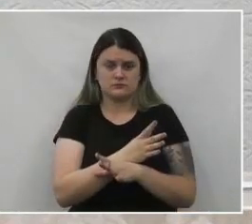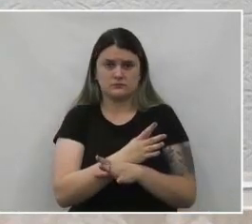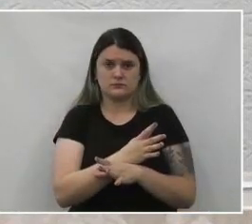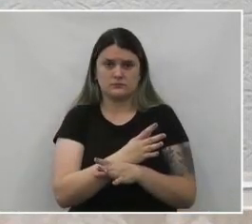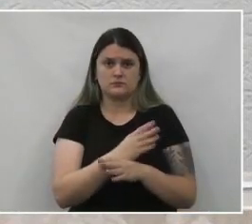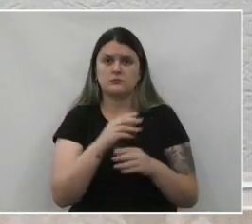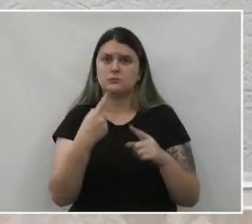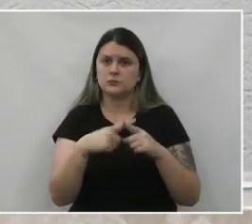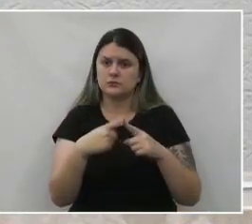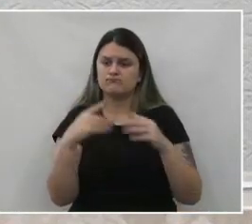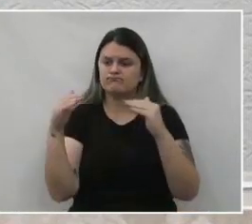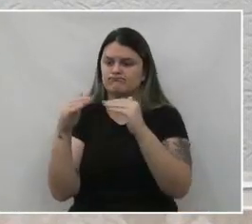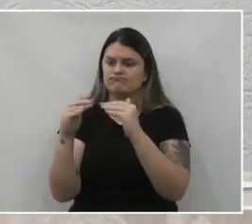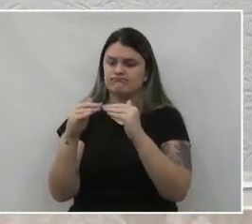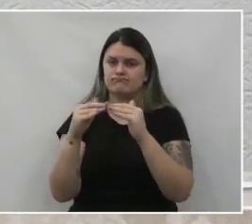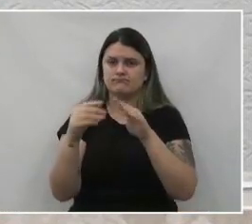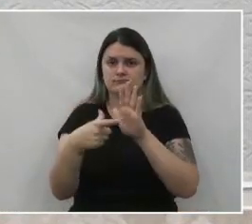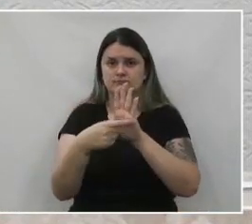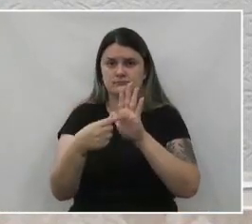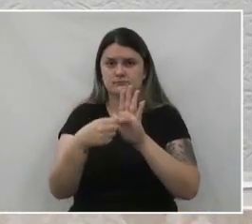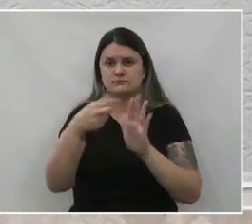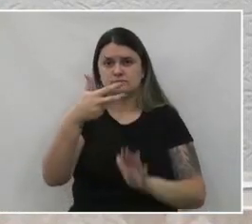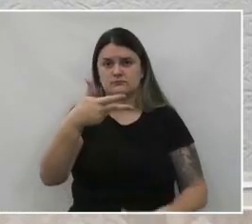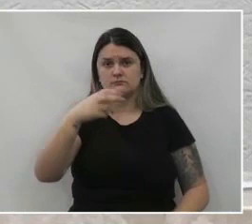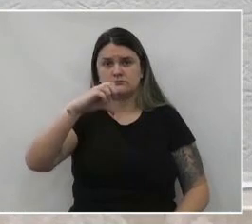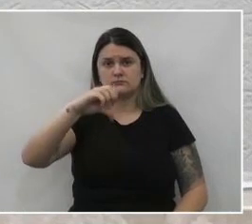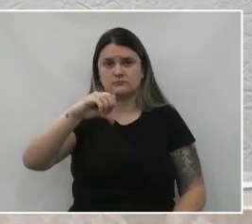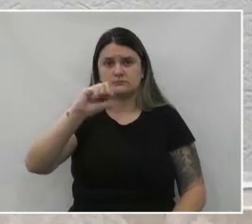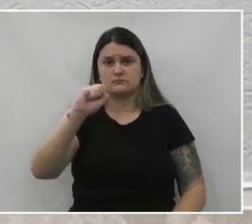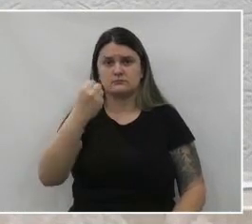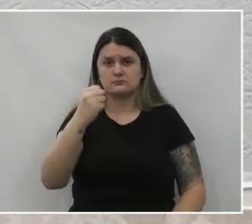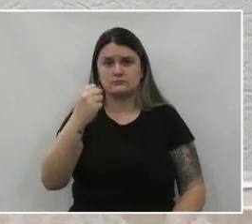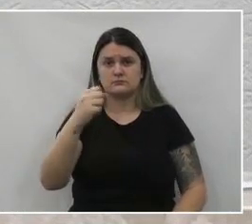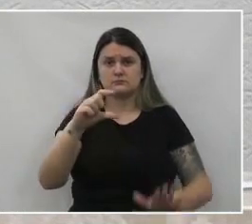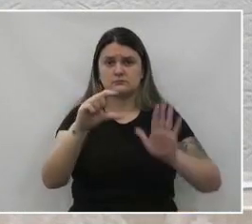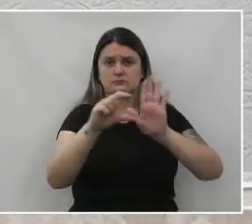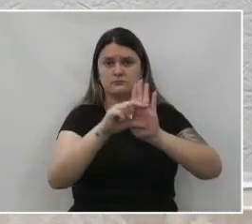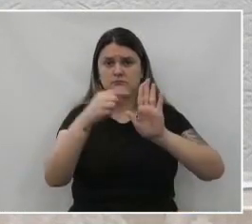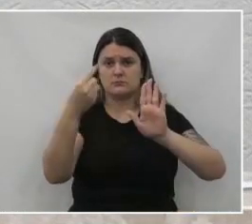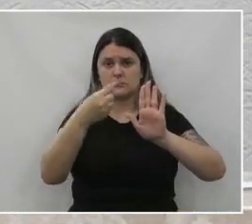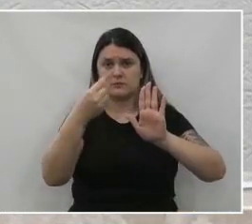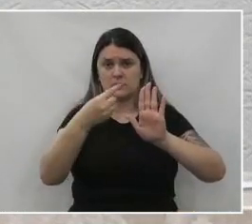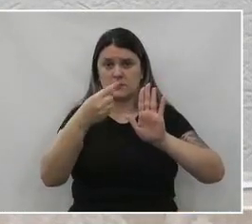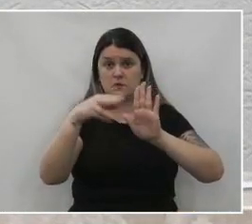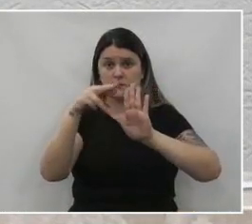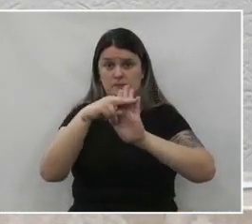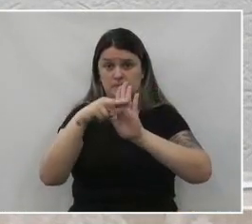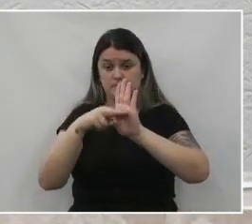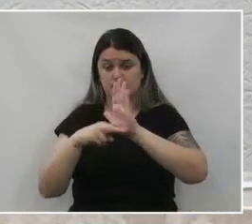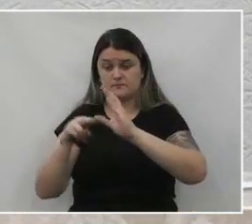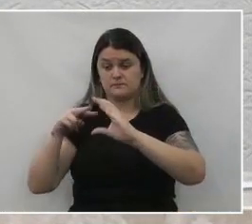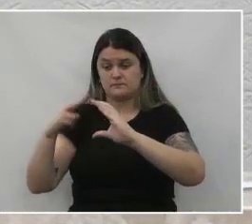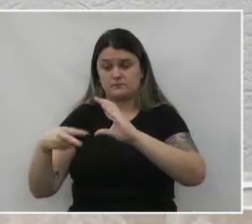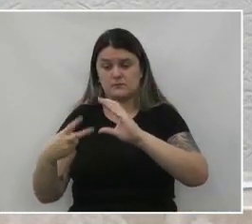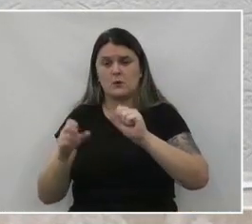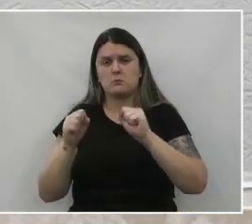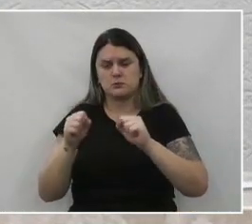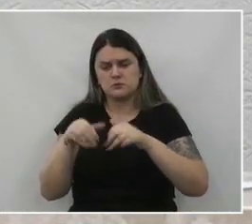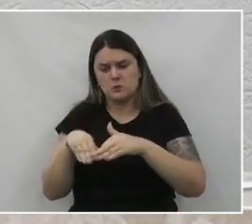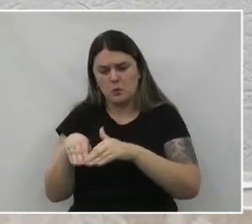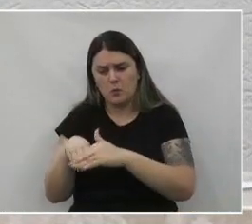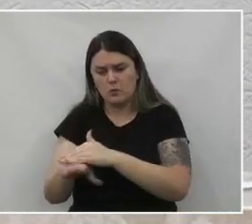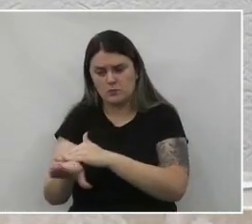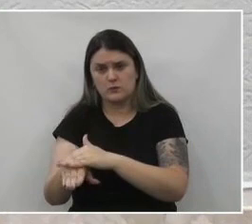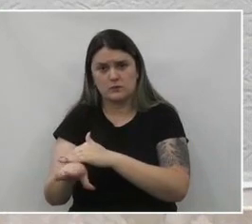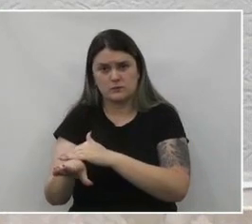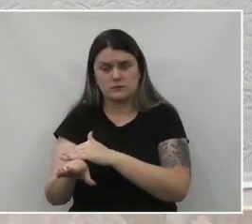em conformidade com o artigo 398, parágrafo 1º, do Regimento Interno, e seu arquivamento junto à Diretoria de